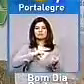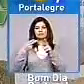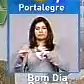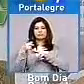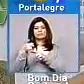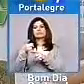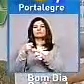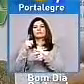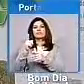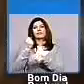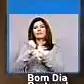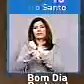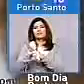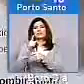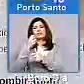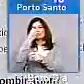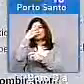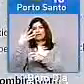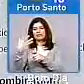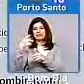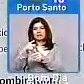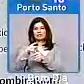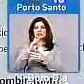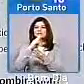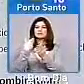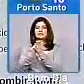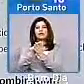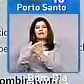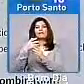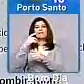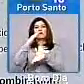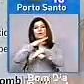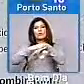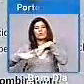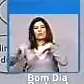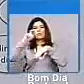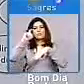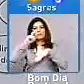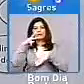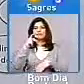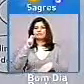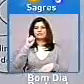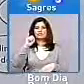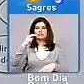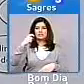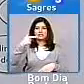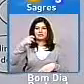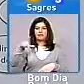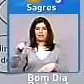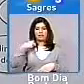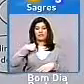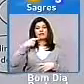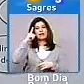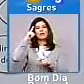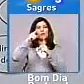serão preenchidos por plantas autóctones para criar coberturas vegetais. A nossa intenção é ser inovadores nesse